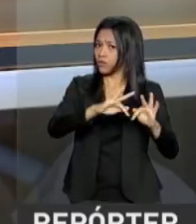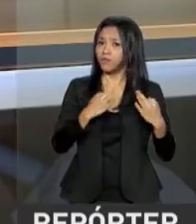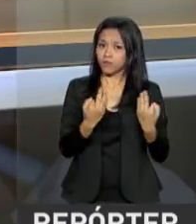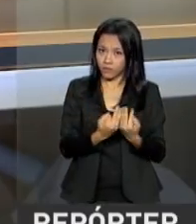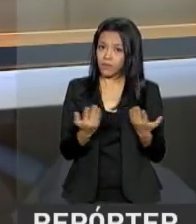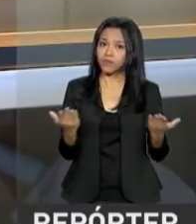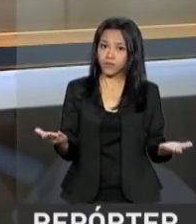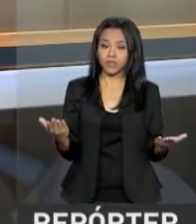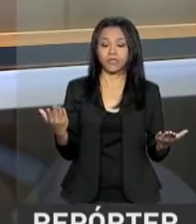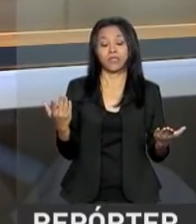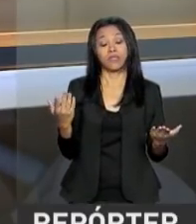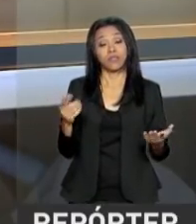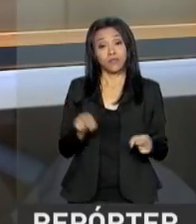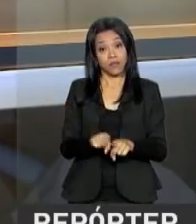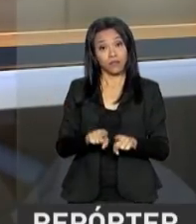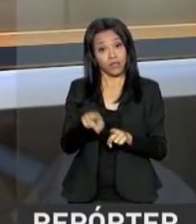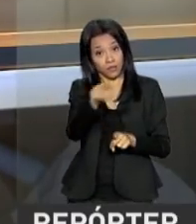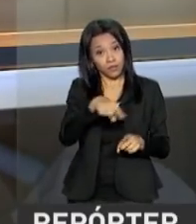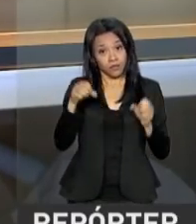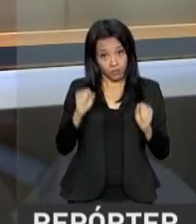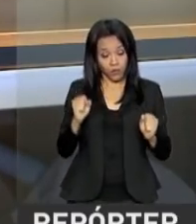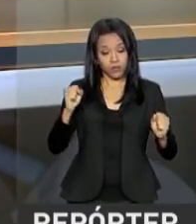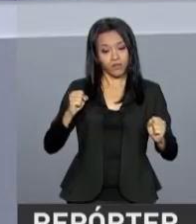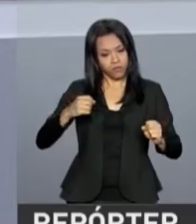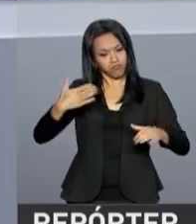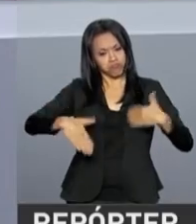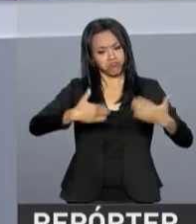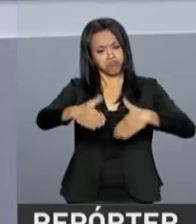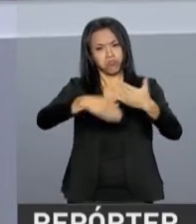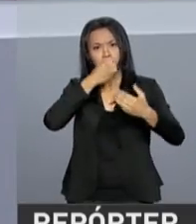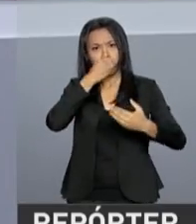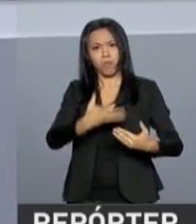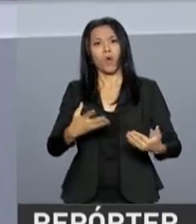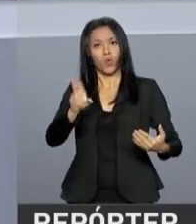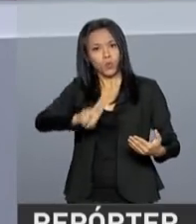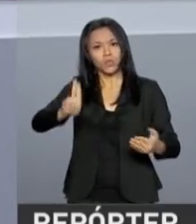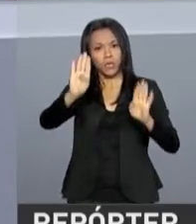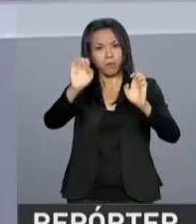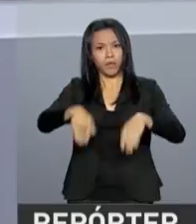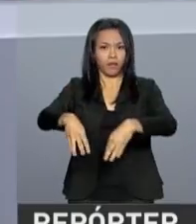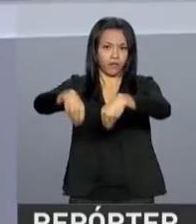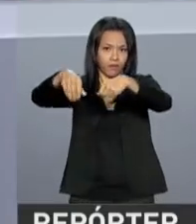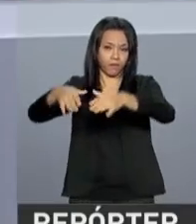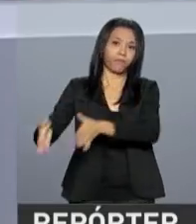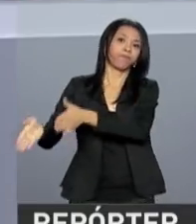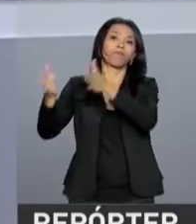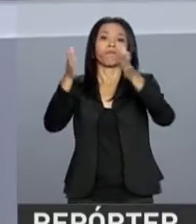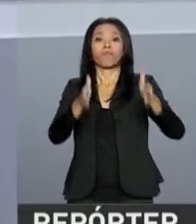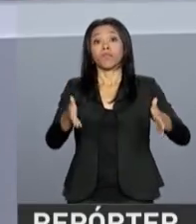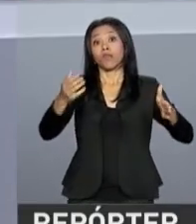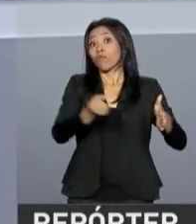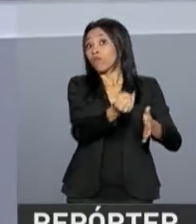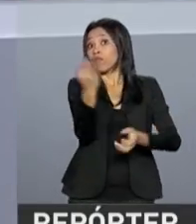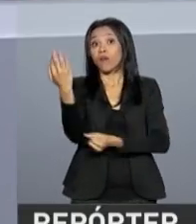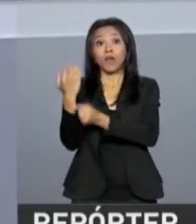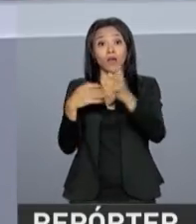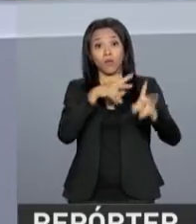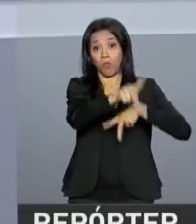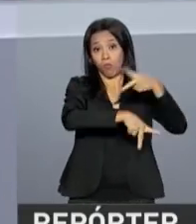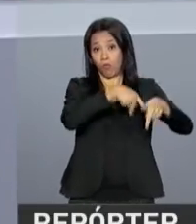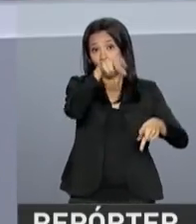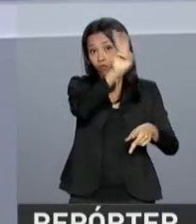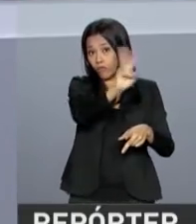que efetivamente possa se desenvolver no lote milhares de venezuelanos entraram no brasil nos últimos